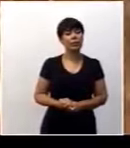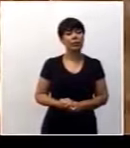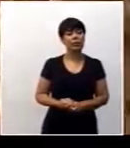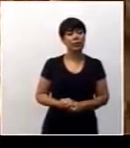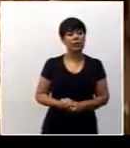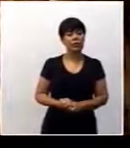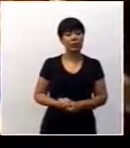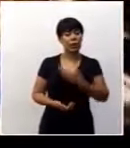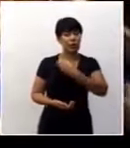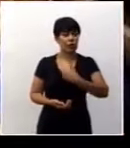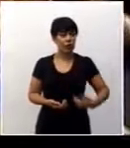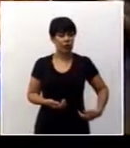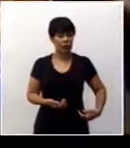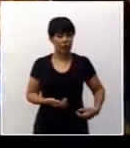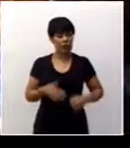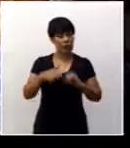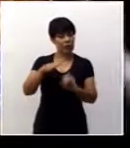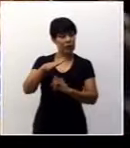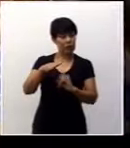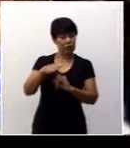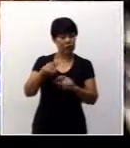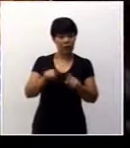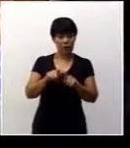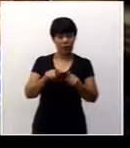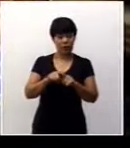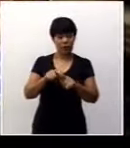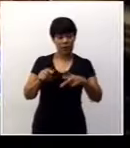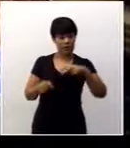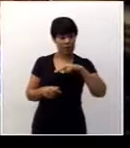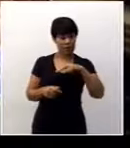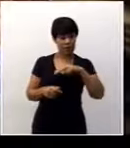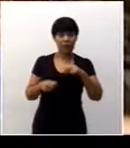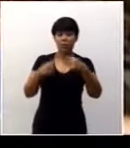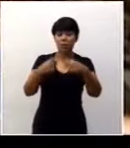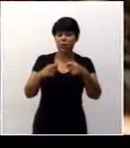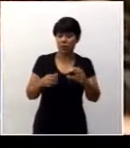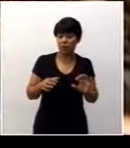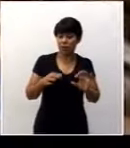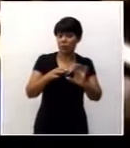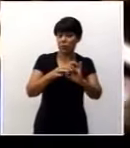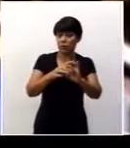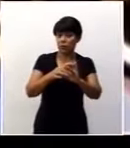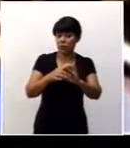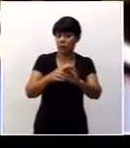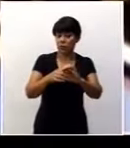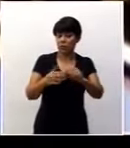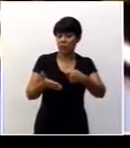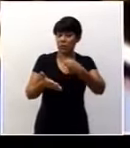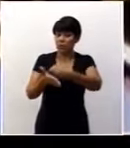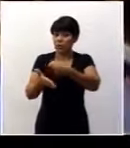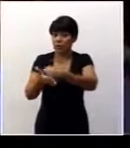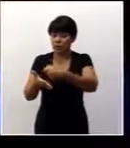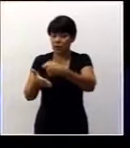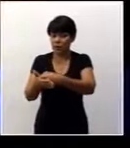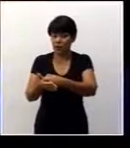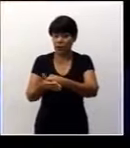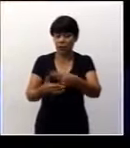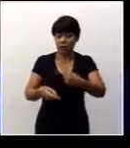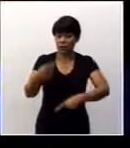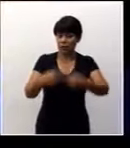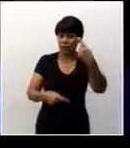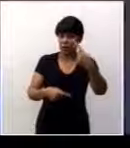Os governos, instituições civis e iniciativa privada precisam unir forças para enfrentar com eficiência tamanhos